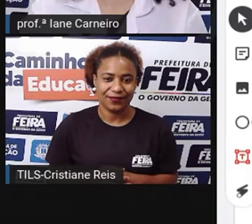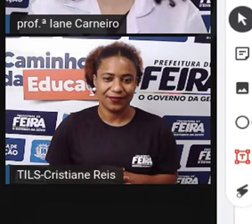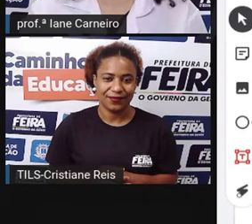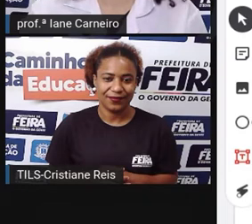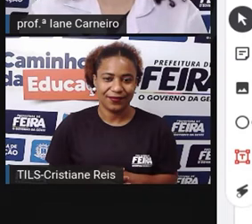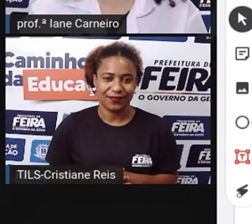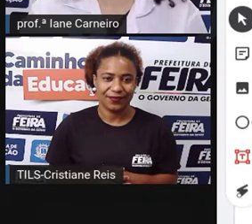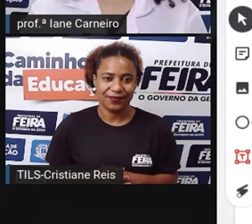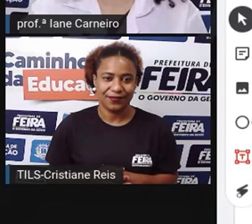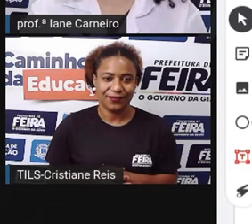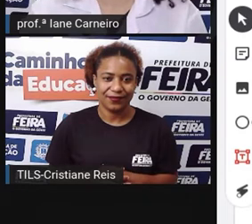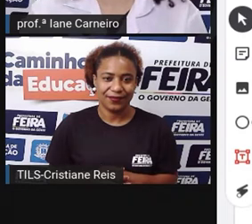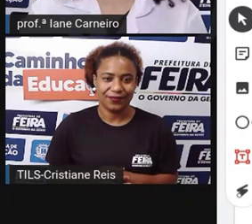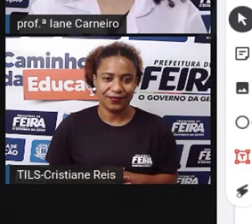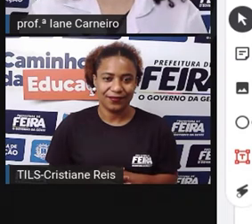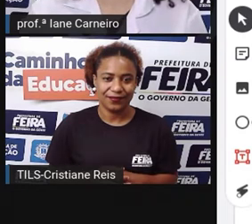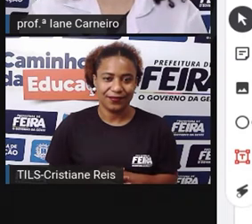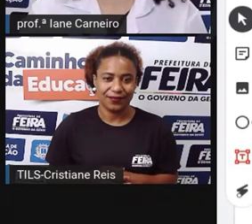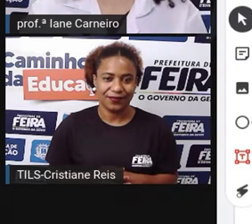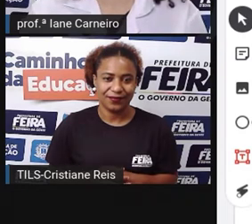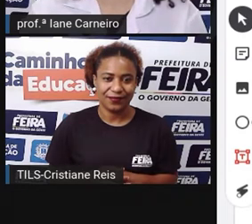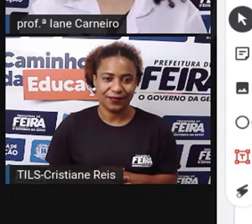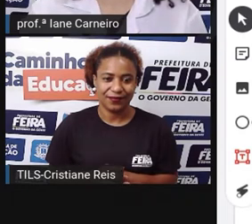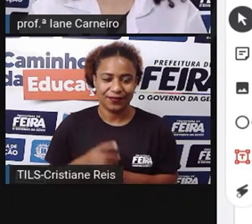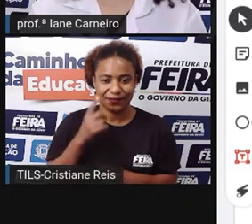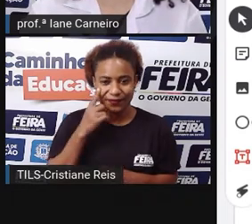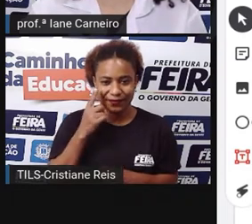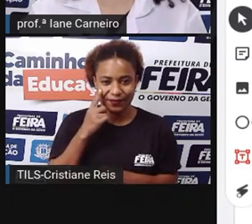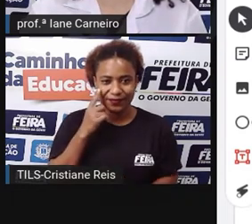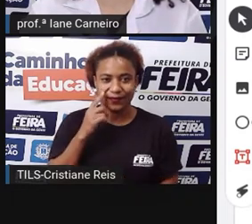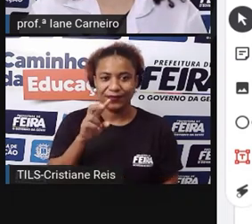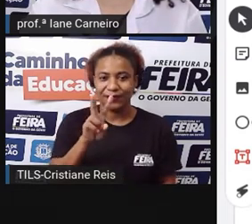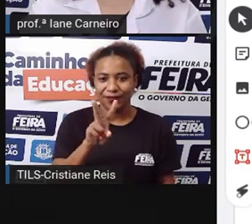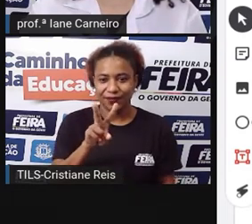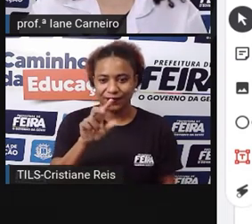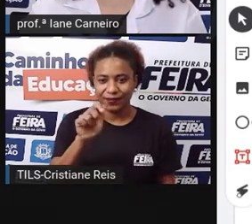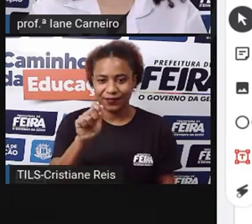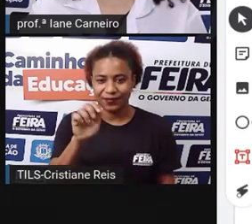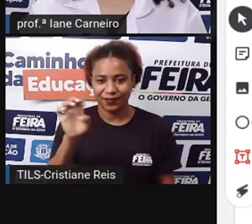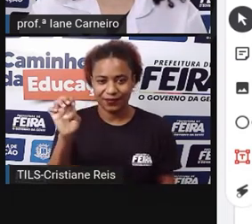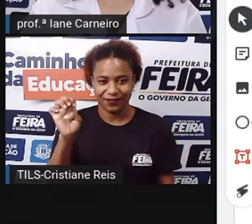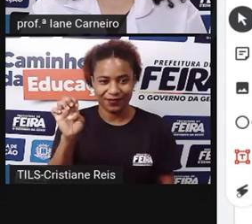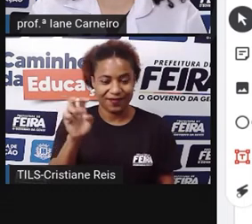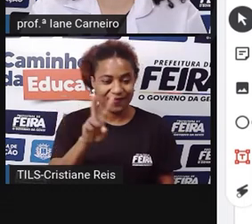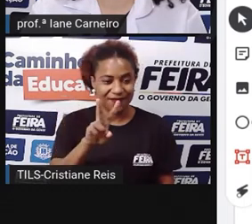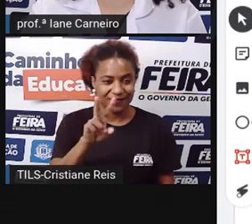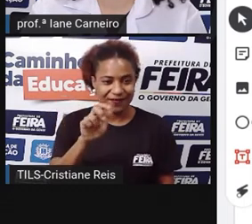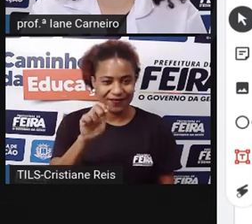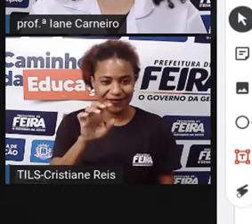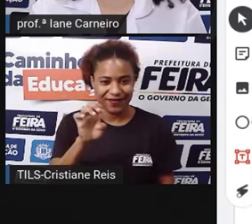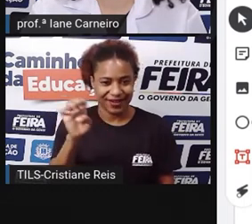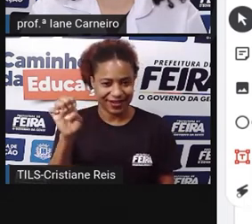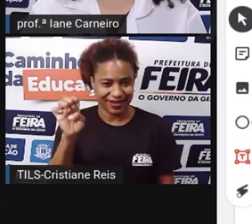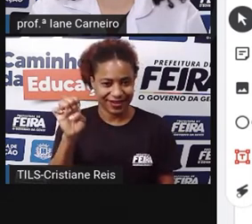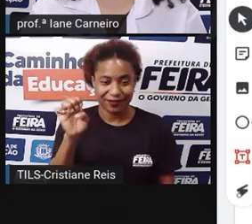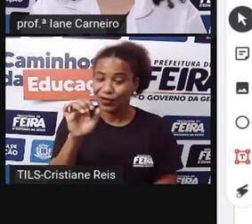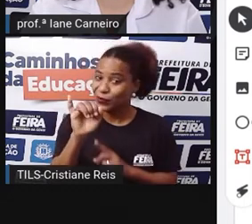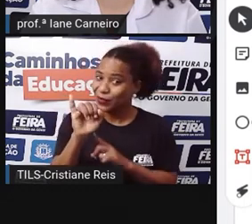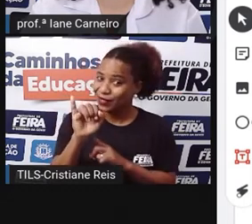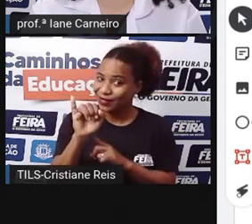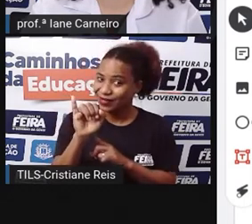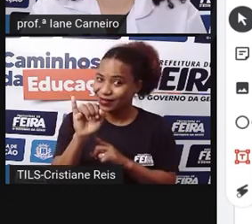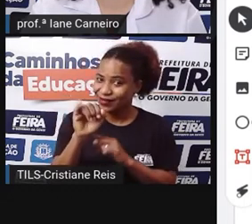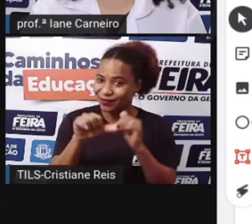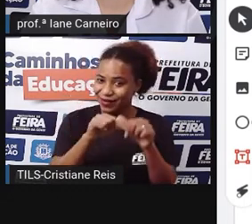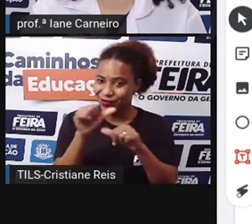Aqui tem o som, né, do é, mas, né, a gente ver como muda, né, invertendo a